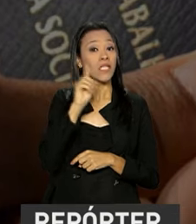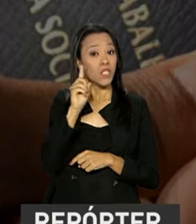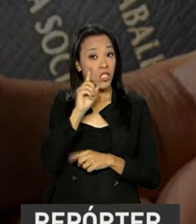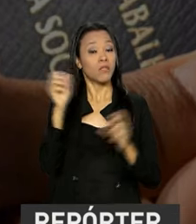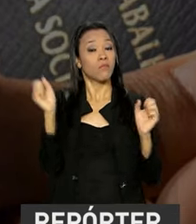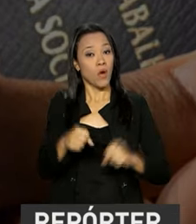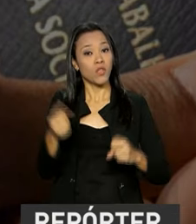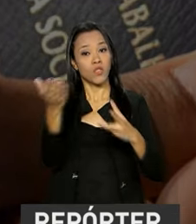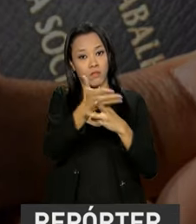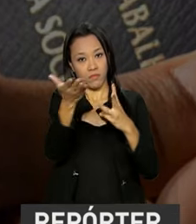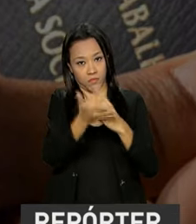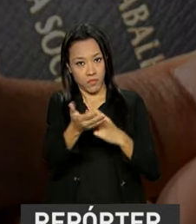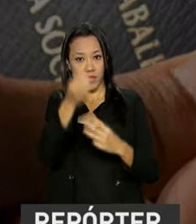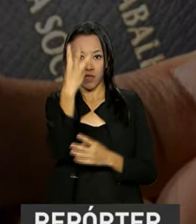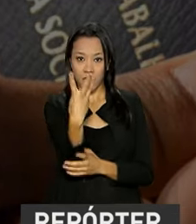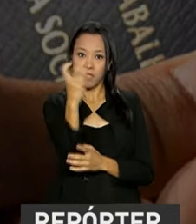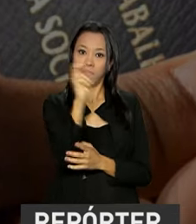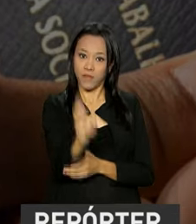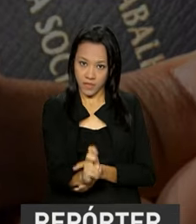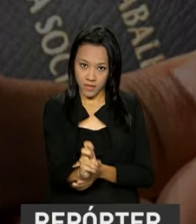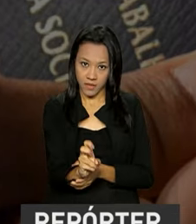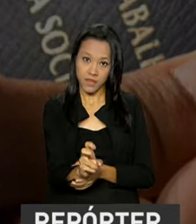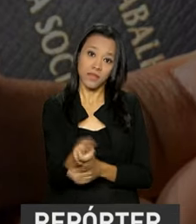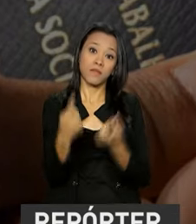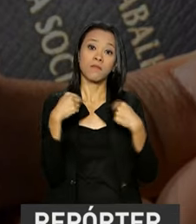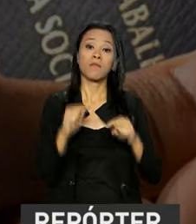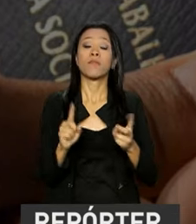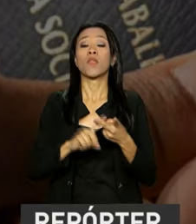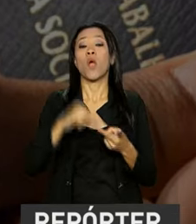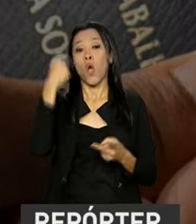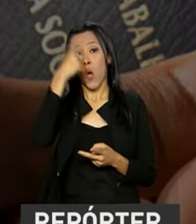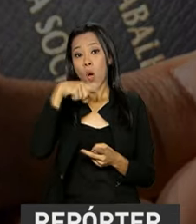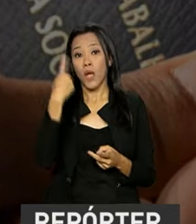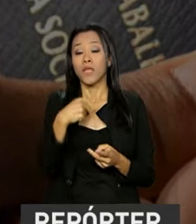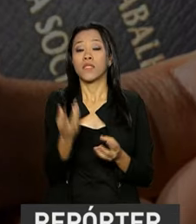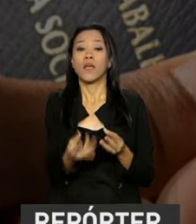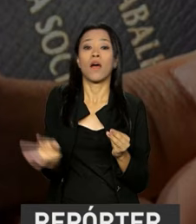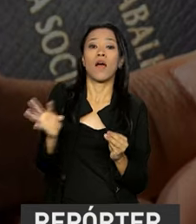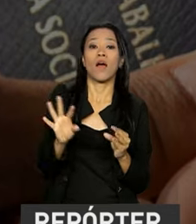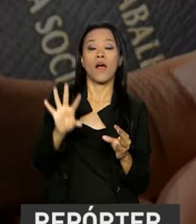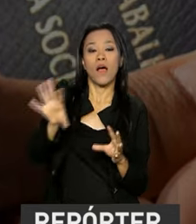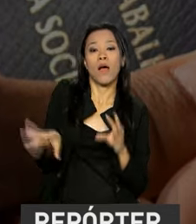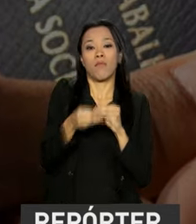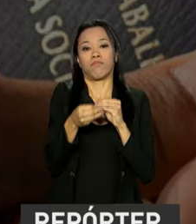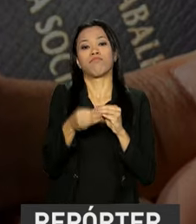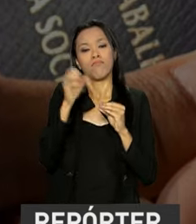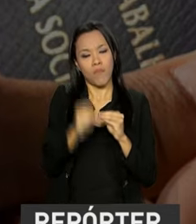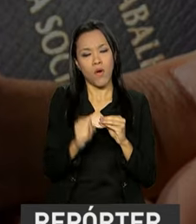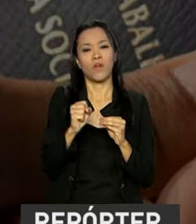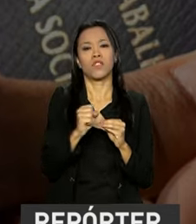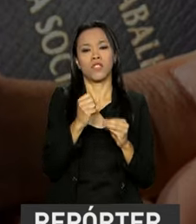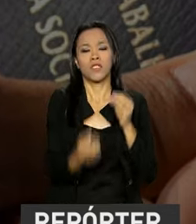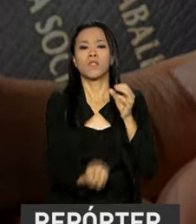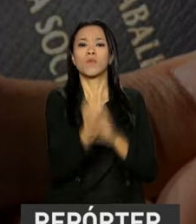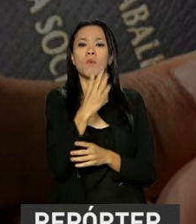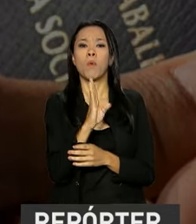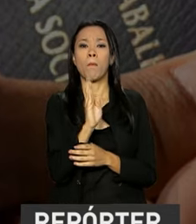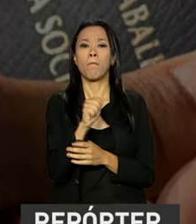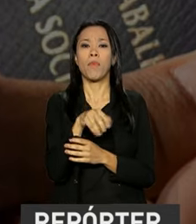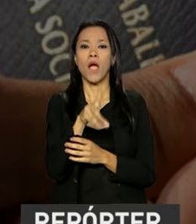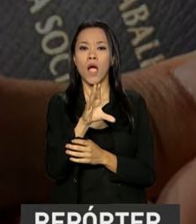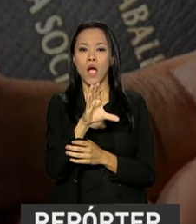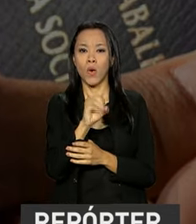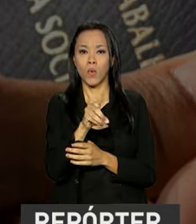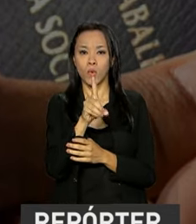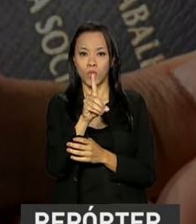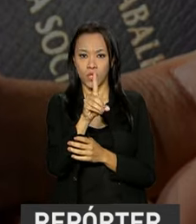divididos em até três vezes para as horas extras pode ser criado um Banco de Horas individual o